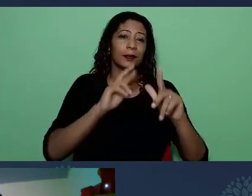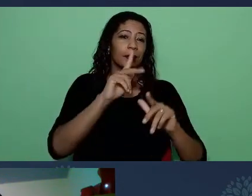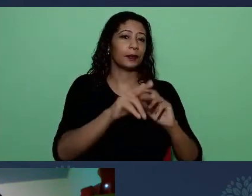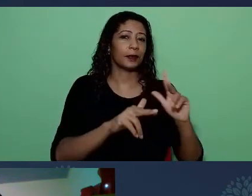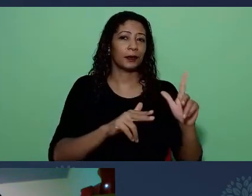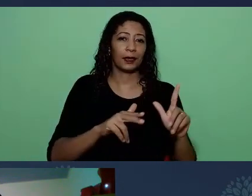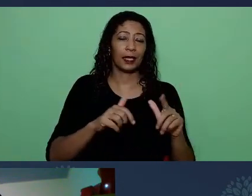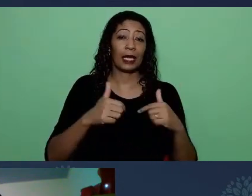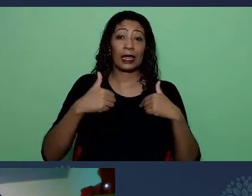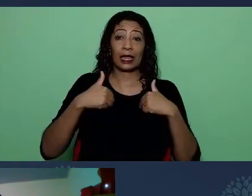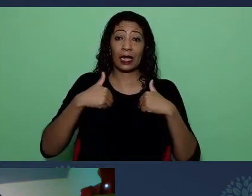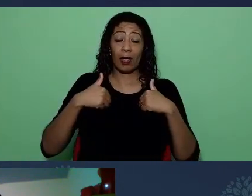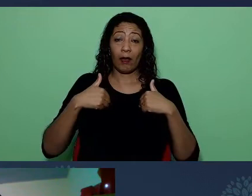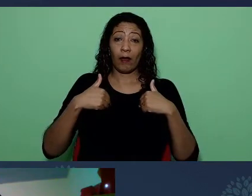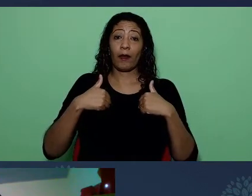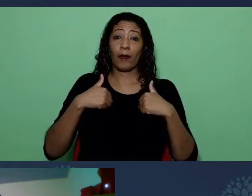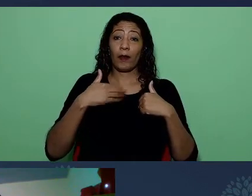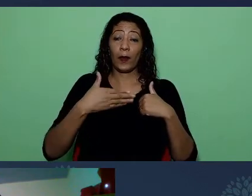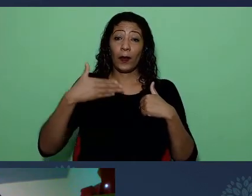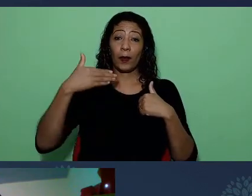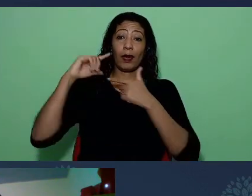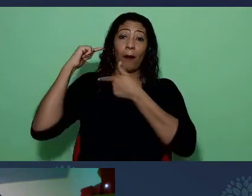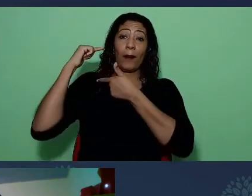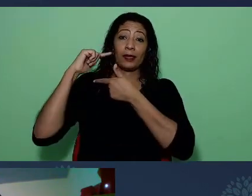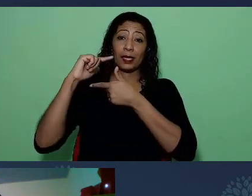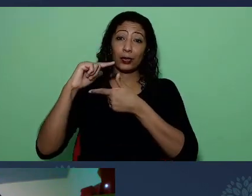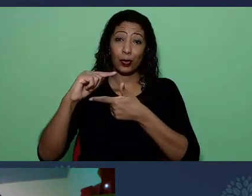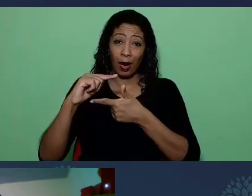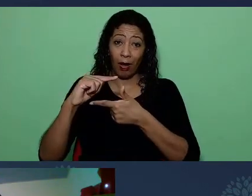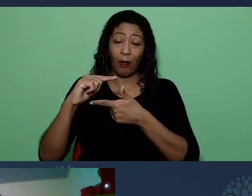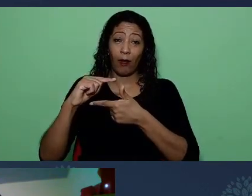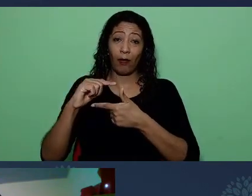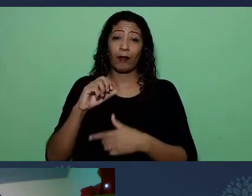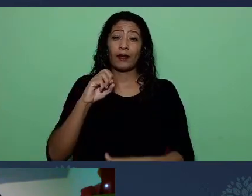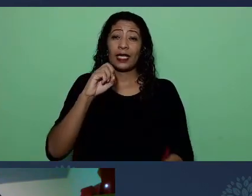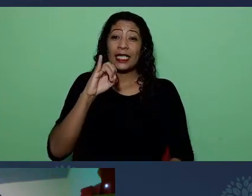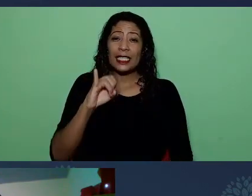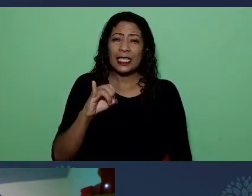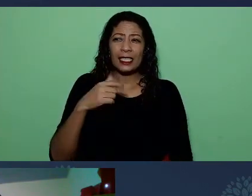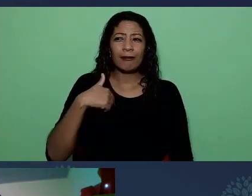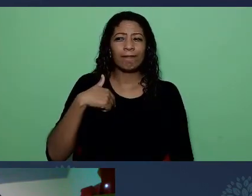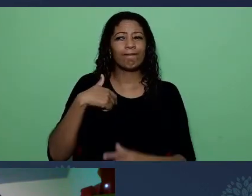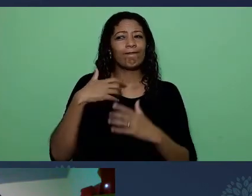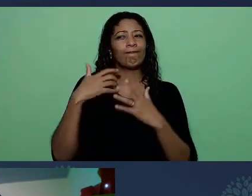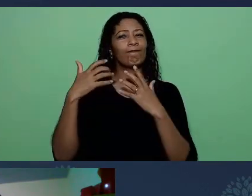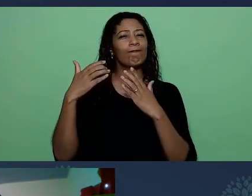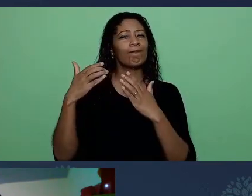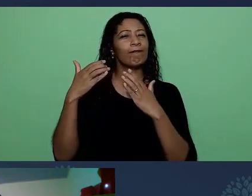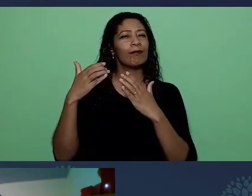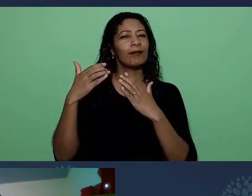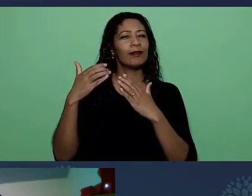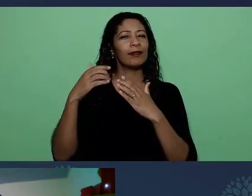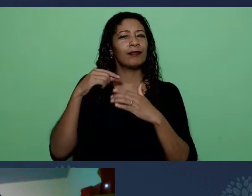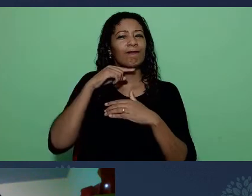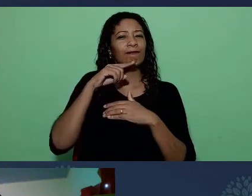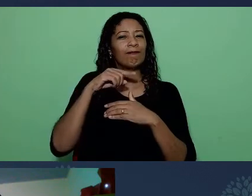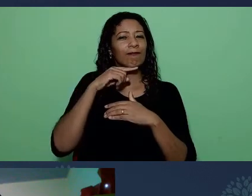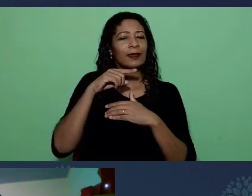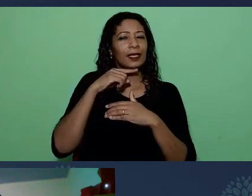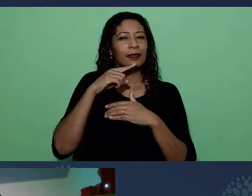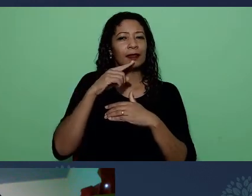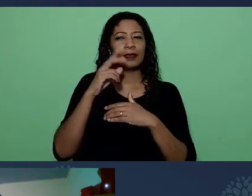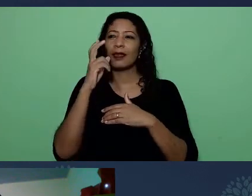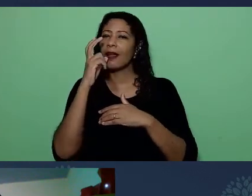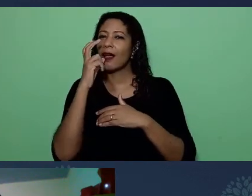prefiro ser mais conservador nessa hora. Se eu tenho a mínima dúvida que essa criança não vai usar a